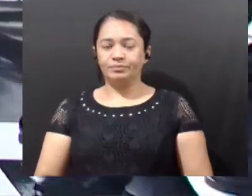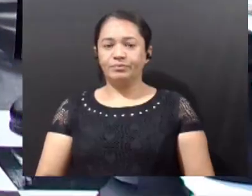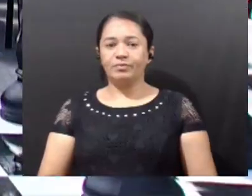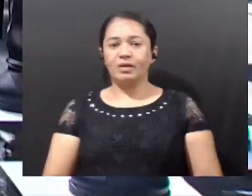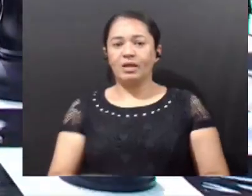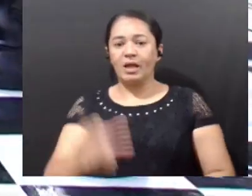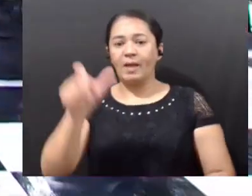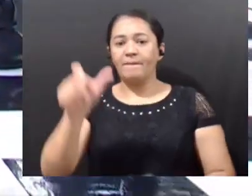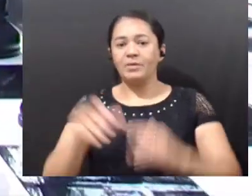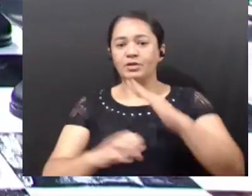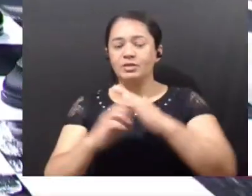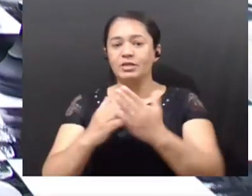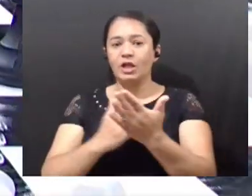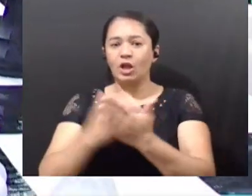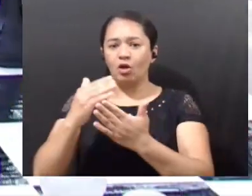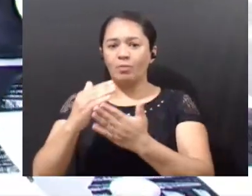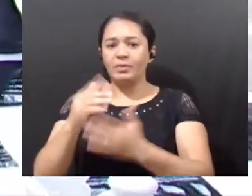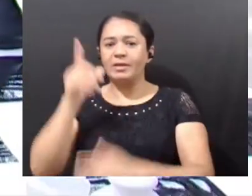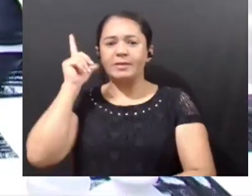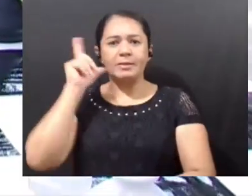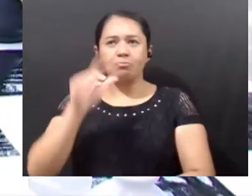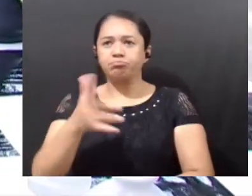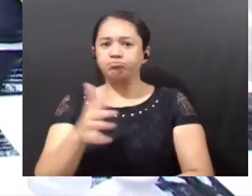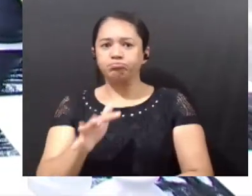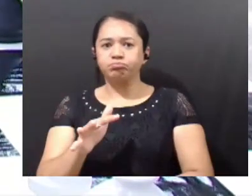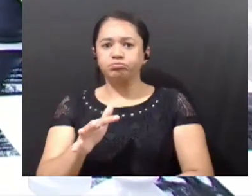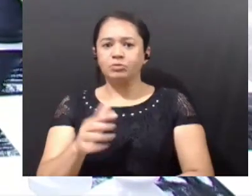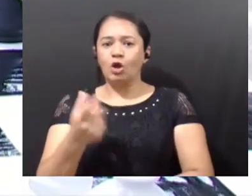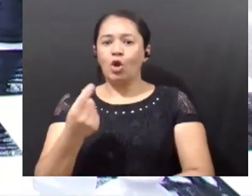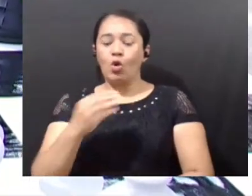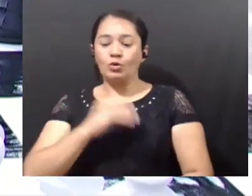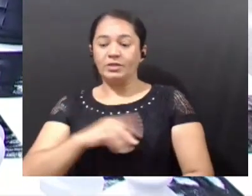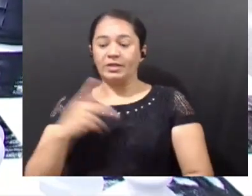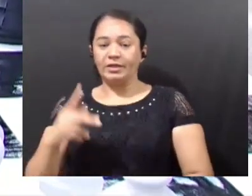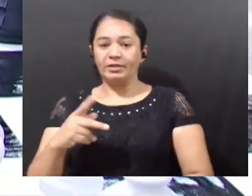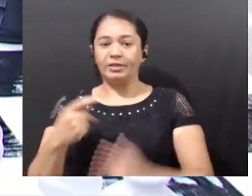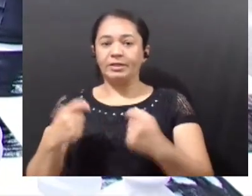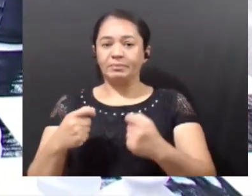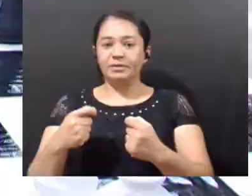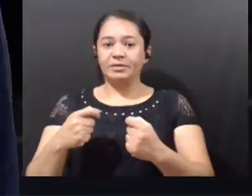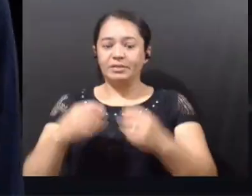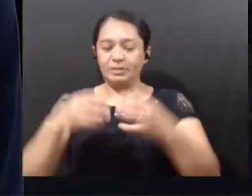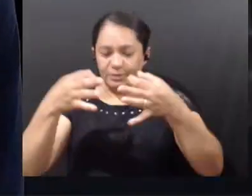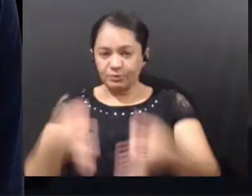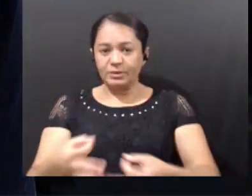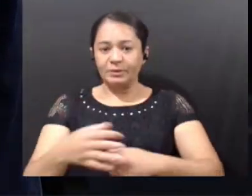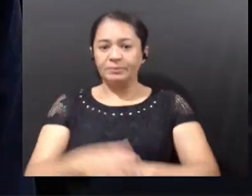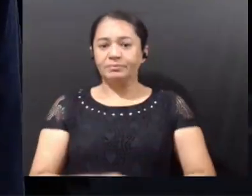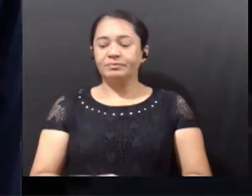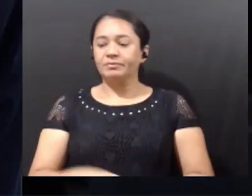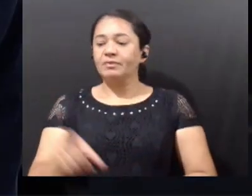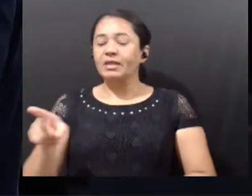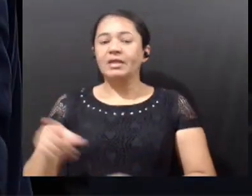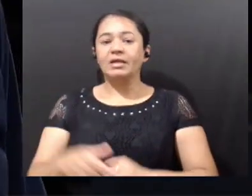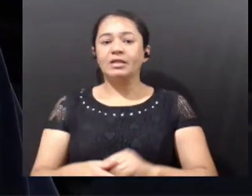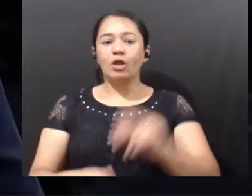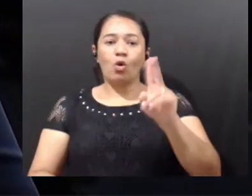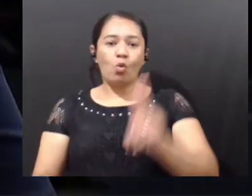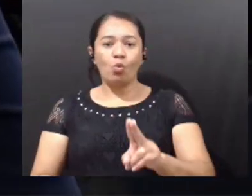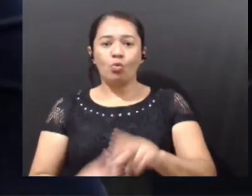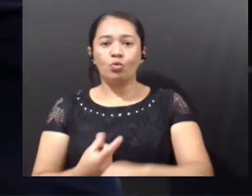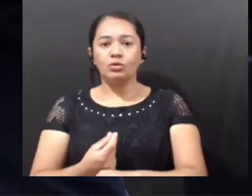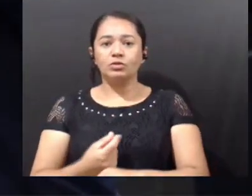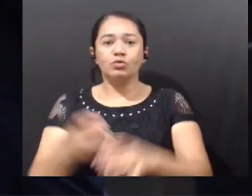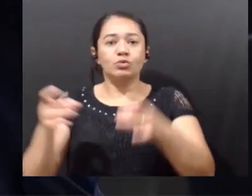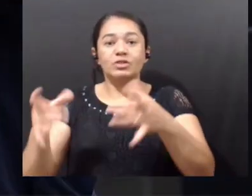não consegue muitas vezes estipular um salário para ele, que esse deveria ser o mundo correto, ele acaba usando quando sobra um